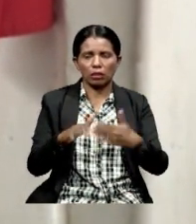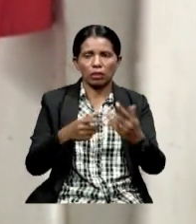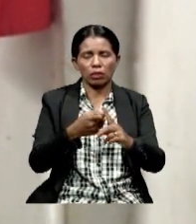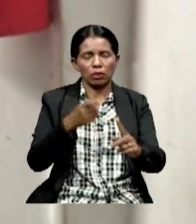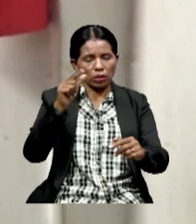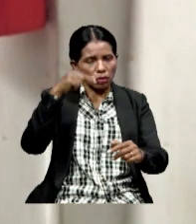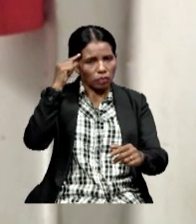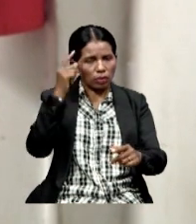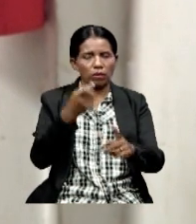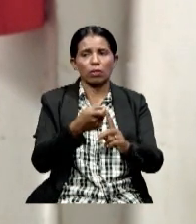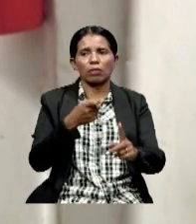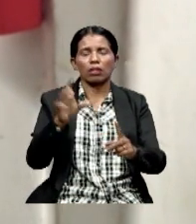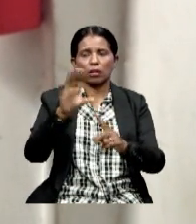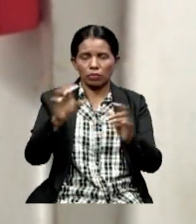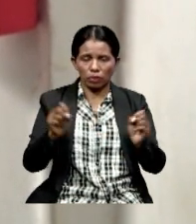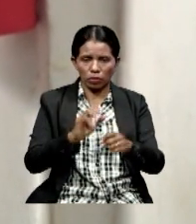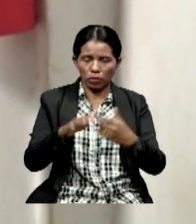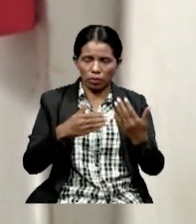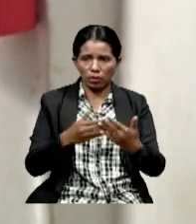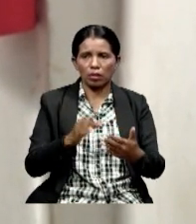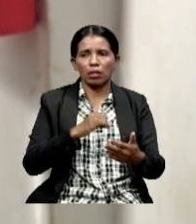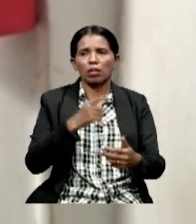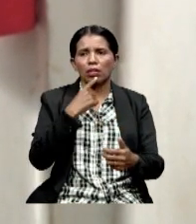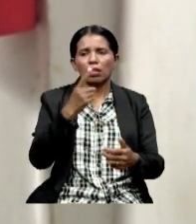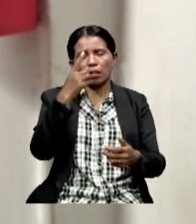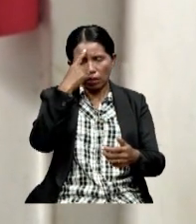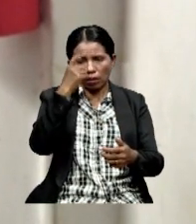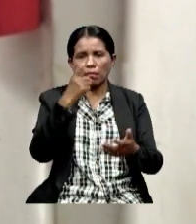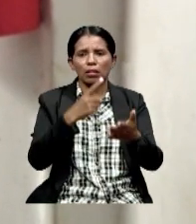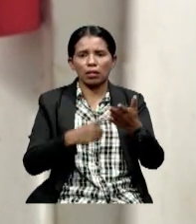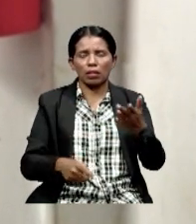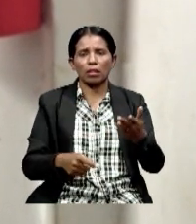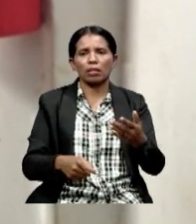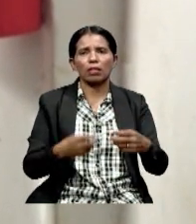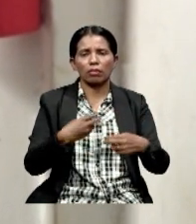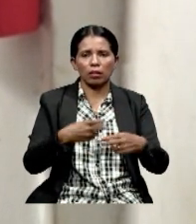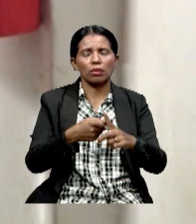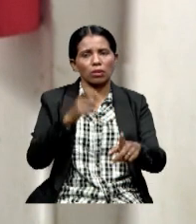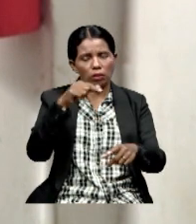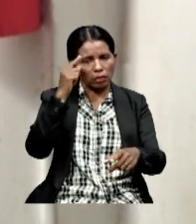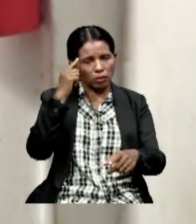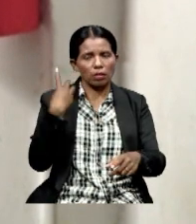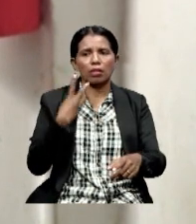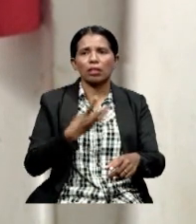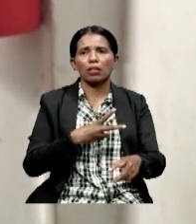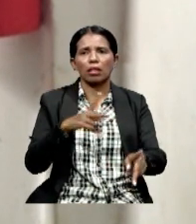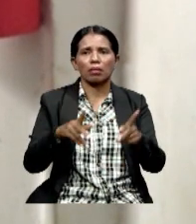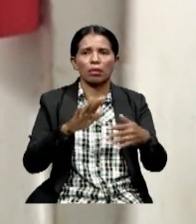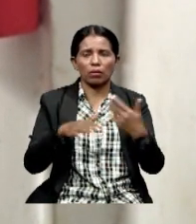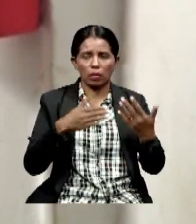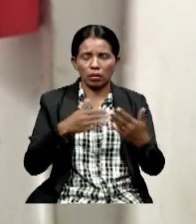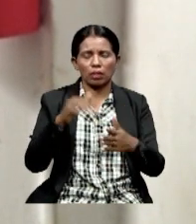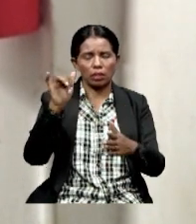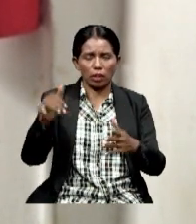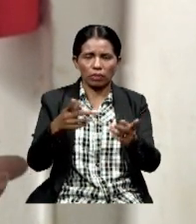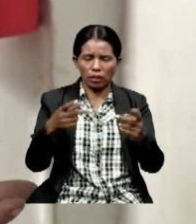toia se fizer. Agora eu vou explicar também que faz lanço se o governo será. Já tem uma etnia população, não será, ela já faz tem uma